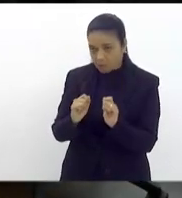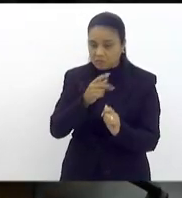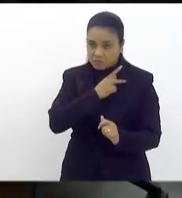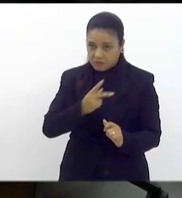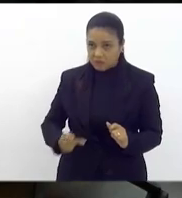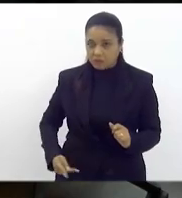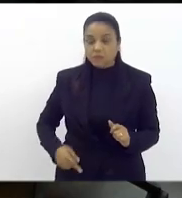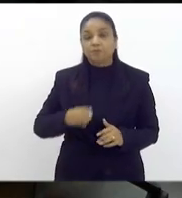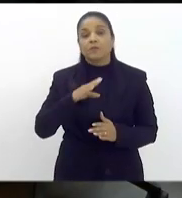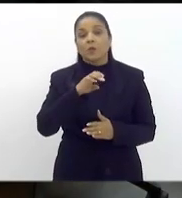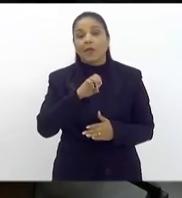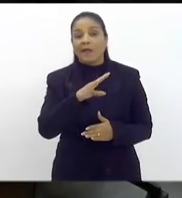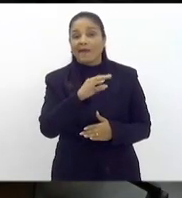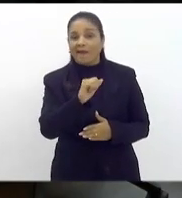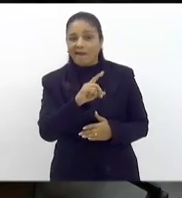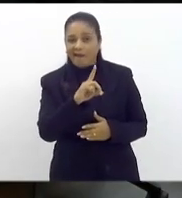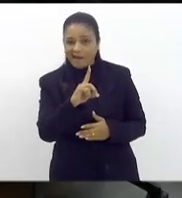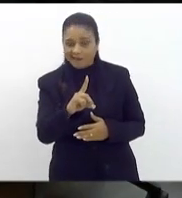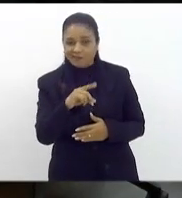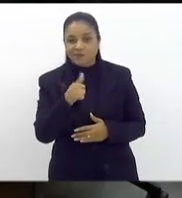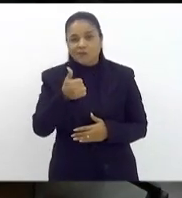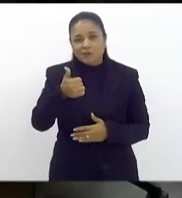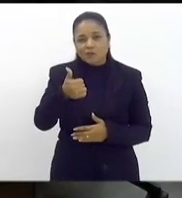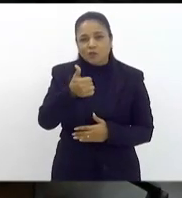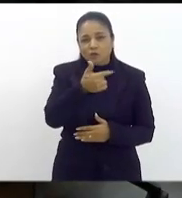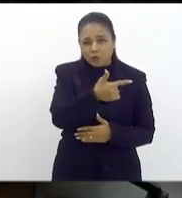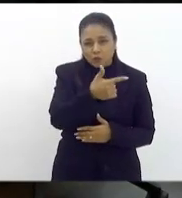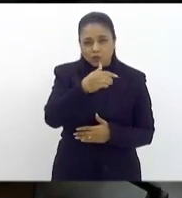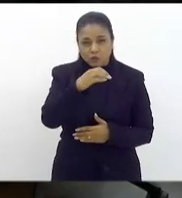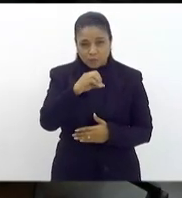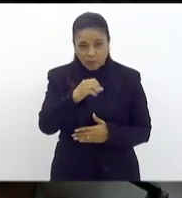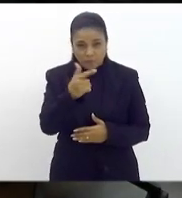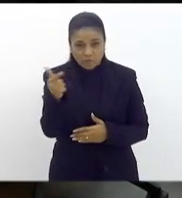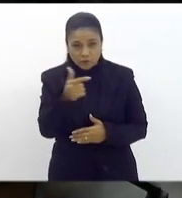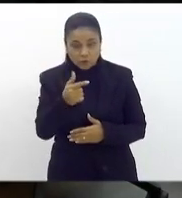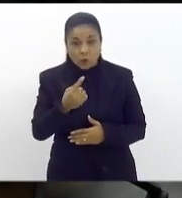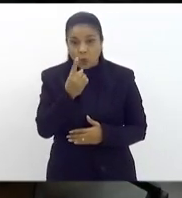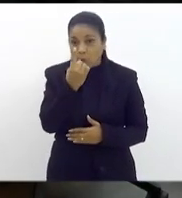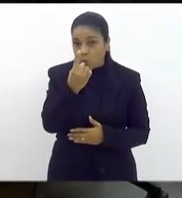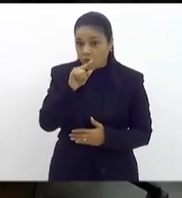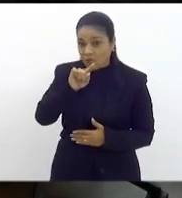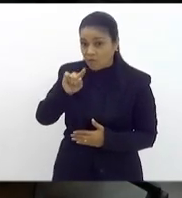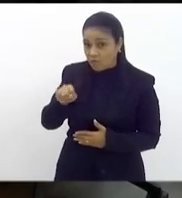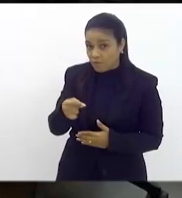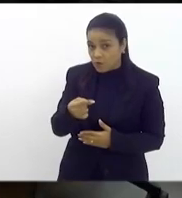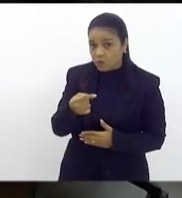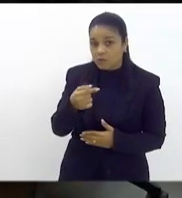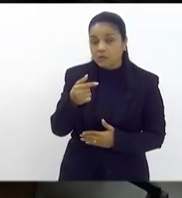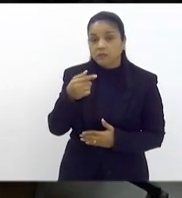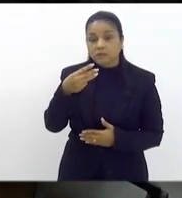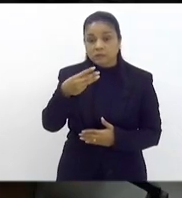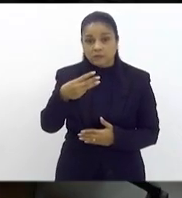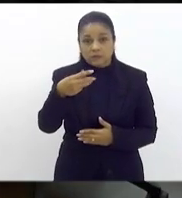O ECAD, no ano de 2022, arrecadou 1,39 bilhão. Né?